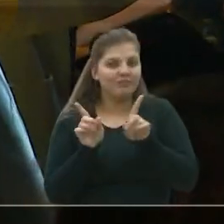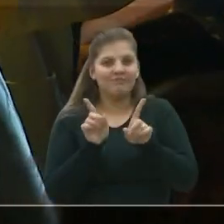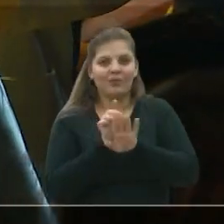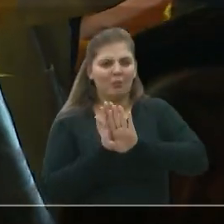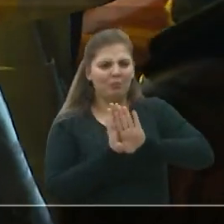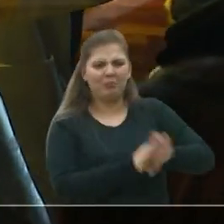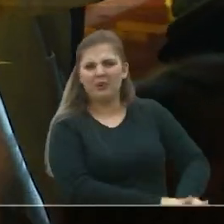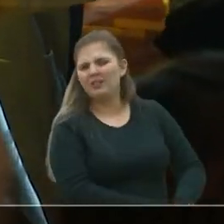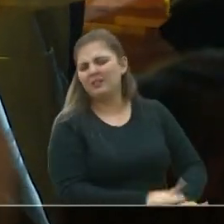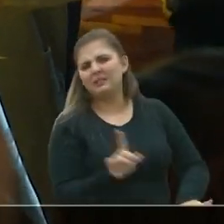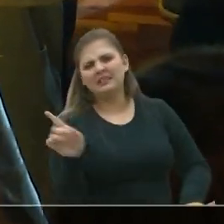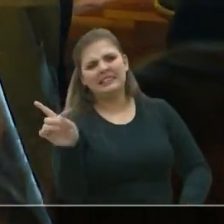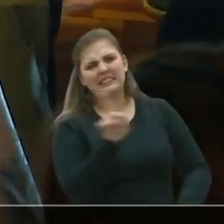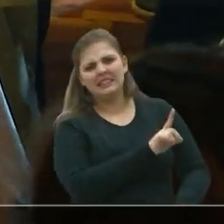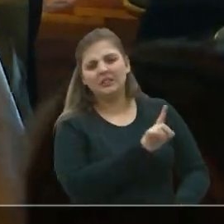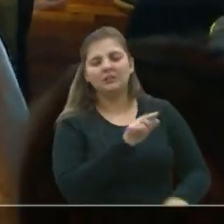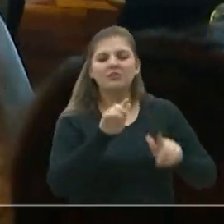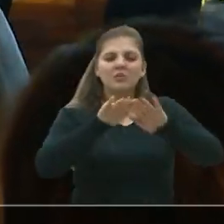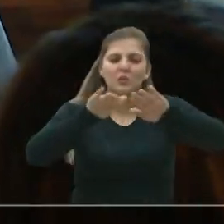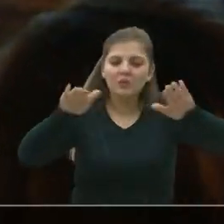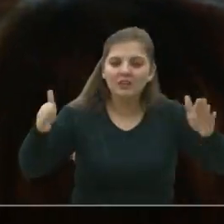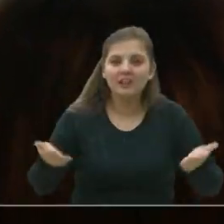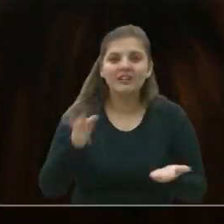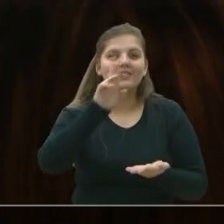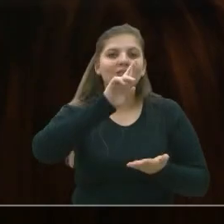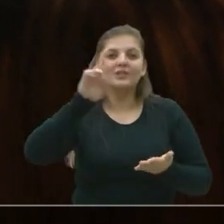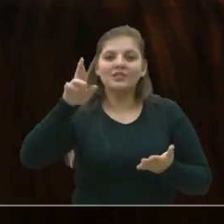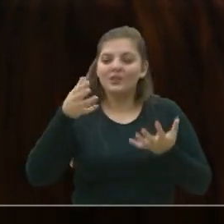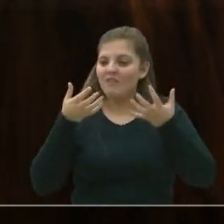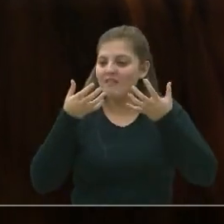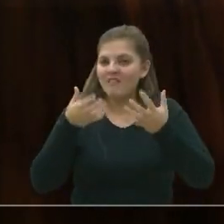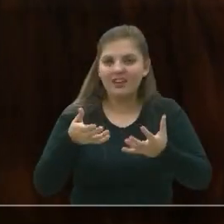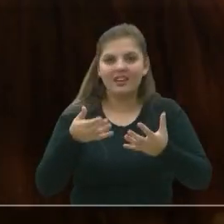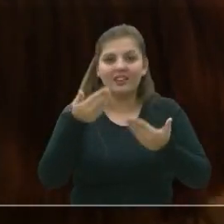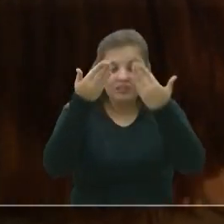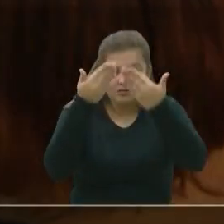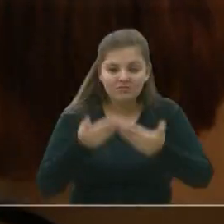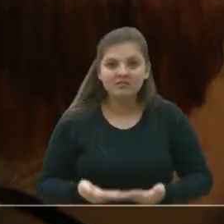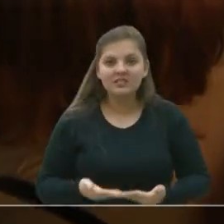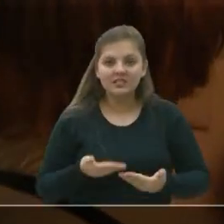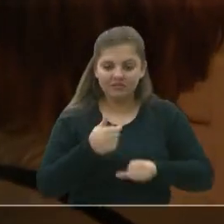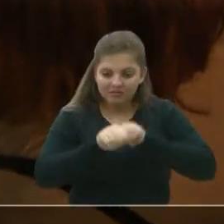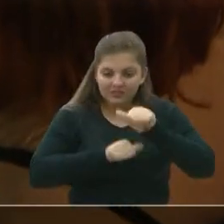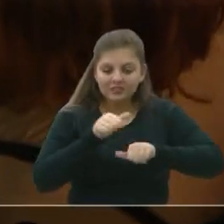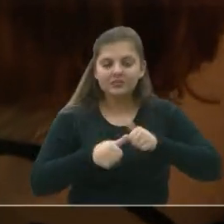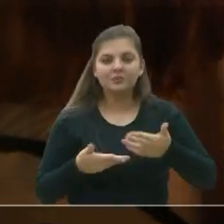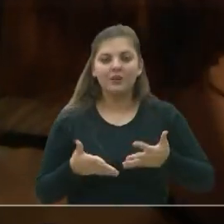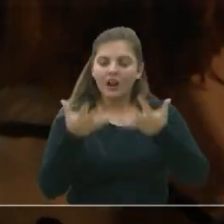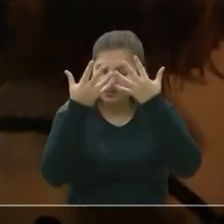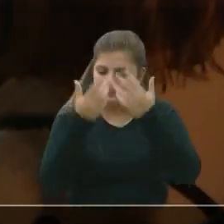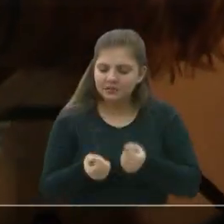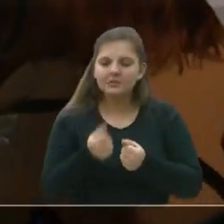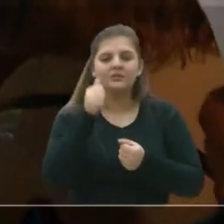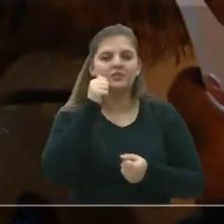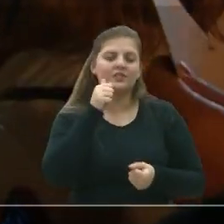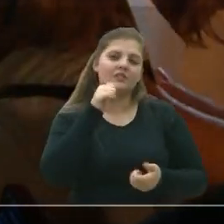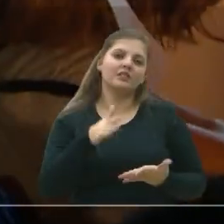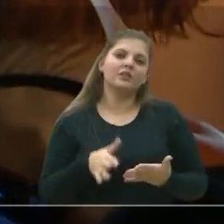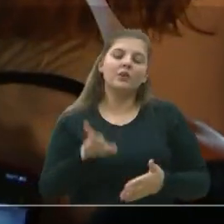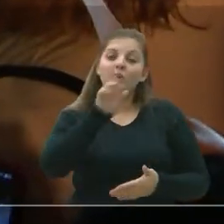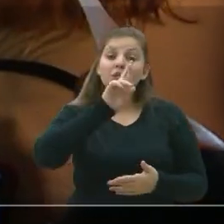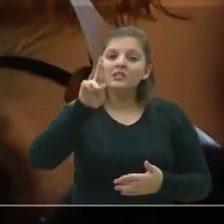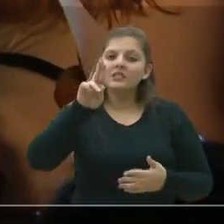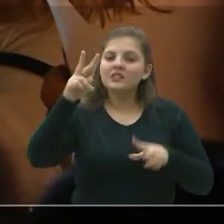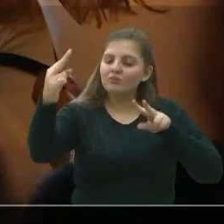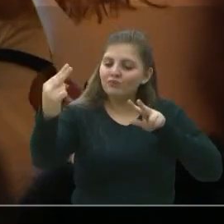aquela que o Senhor já te fez para ser. Toma posse, filha. O Senhor te